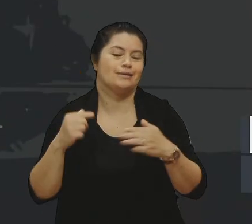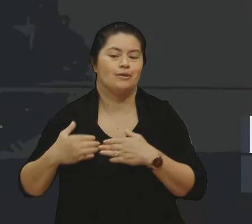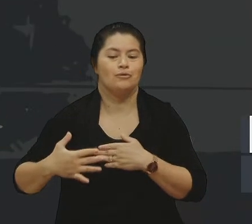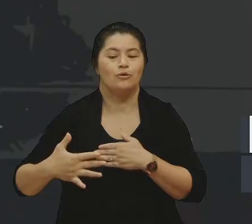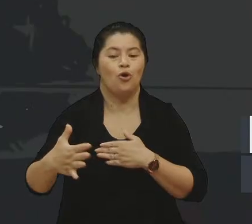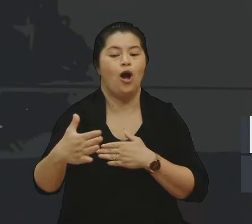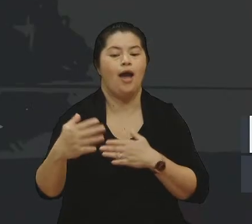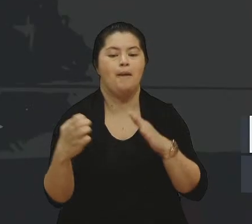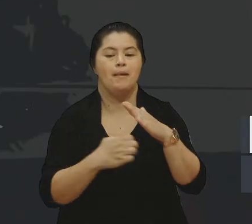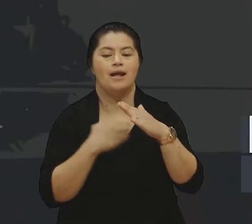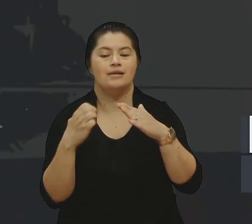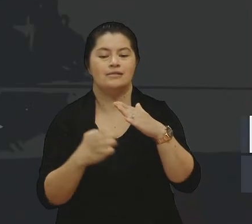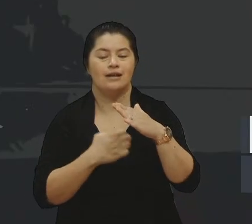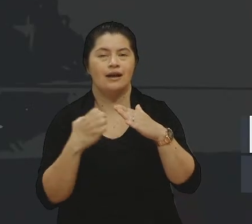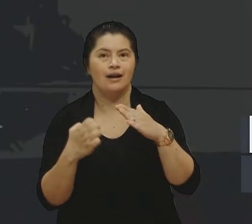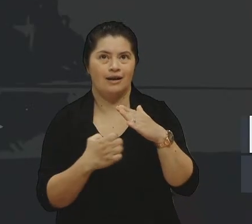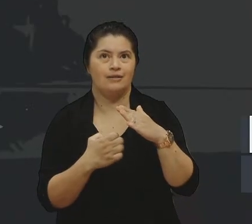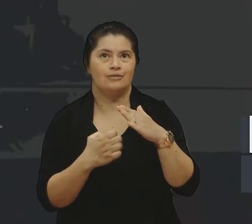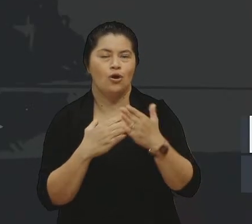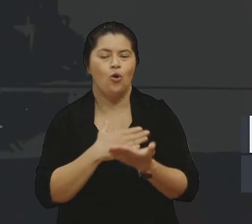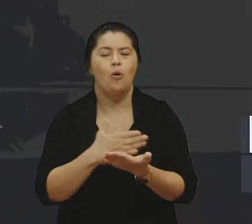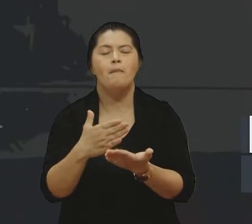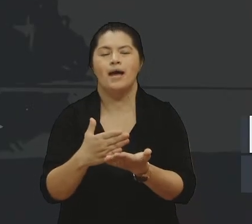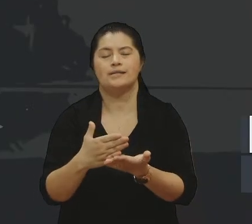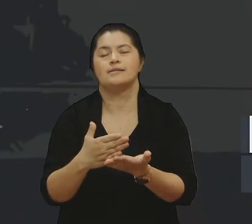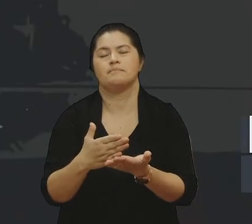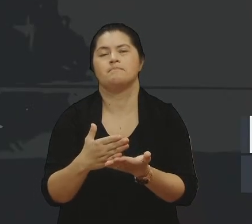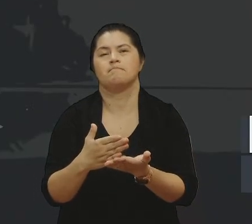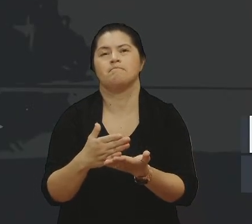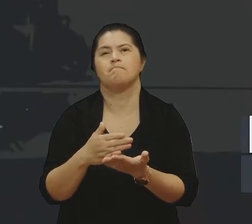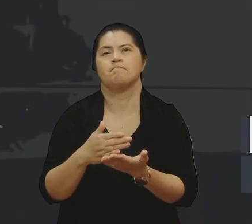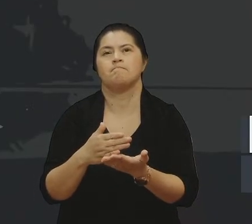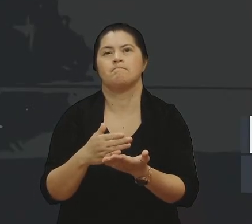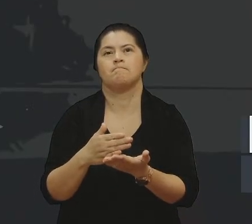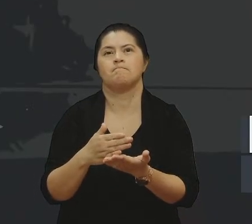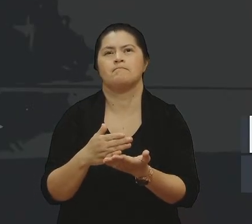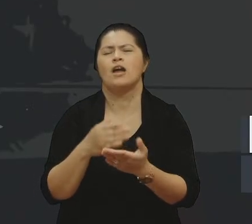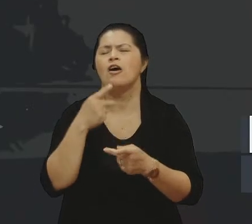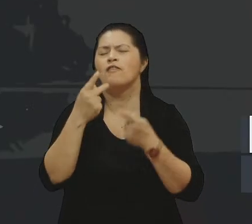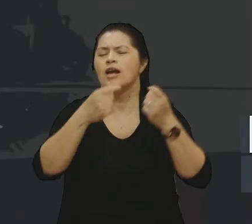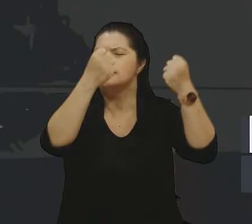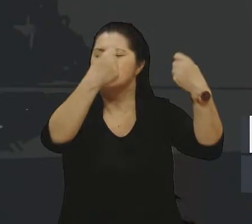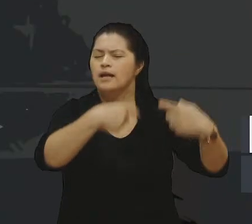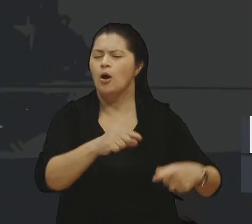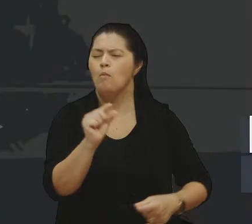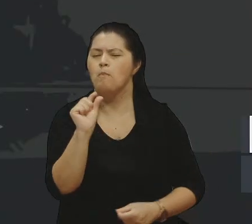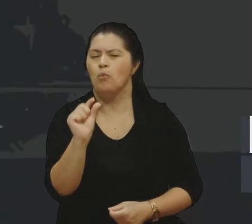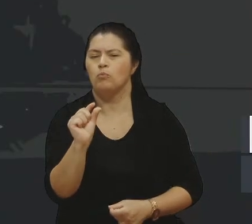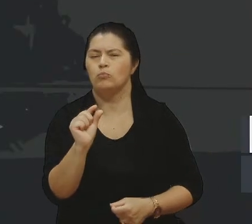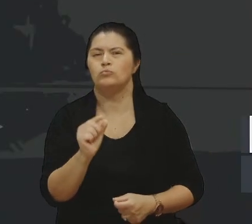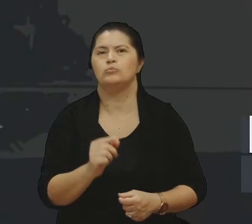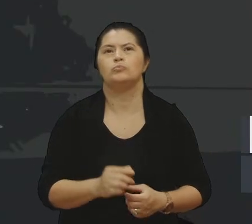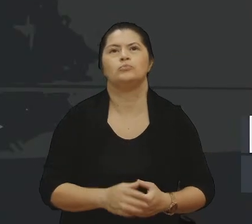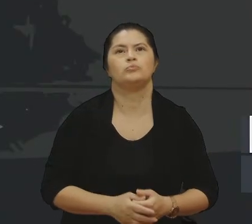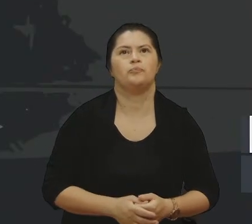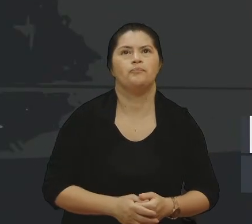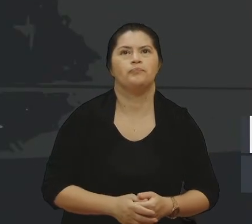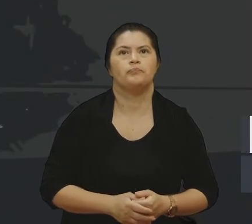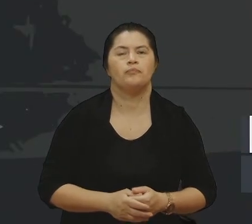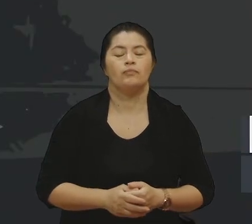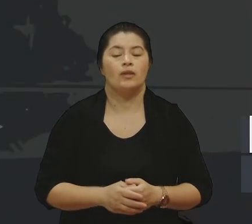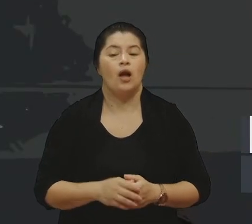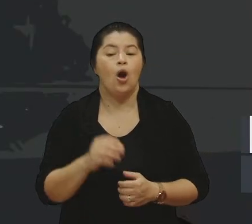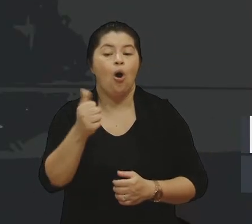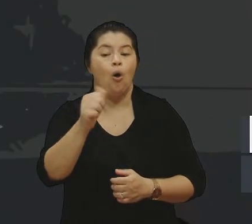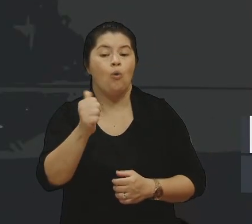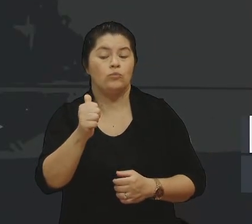empresário, ela começa por aí. E eu quero principalmente falar sobre isso para vocês essa noite. Né? Eu saí de casa com 11